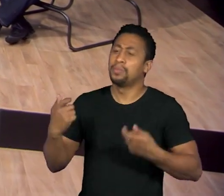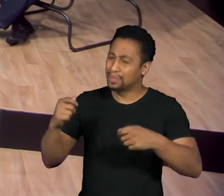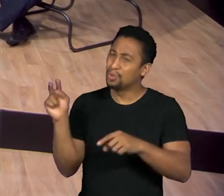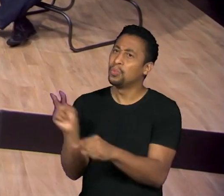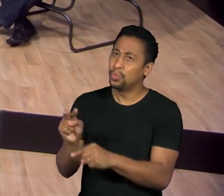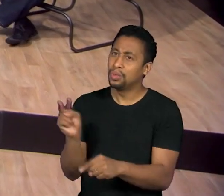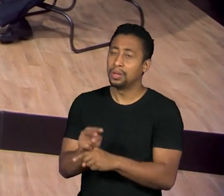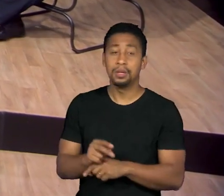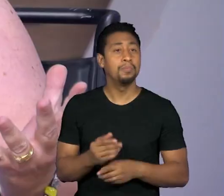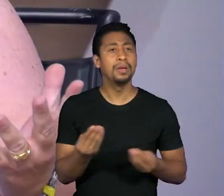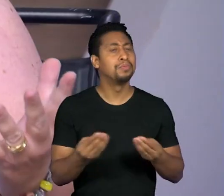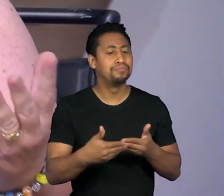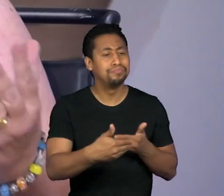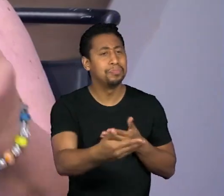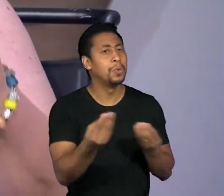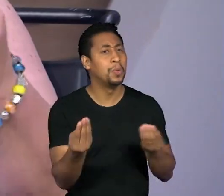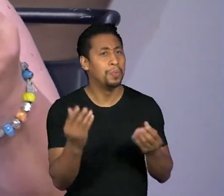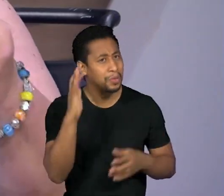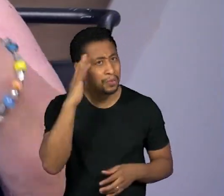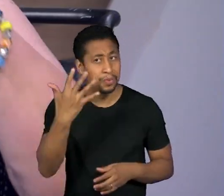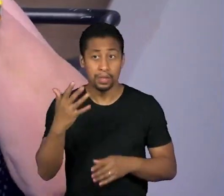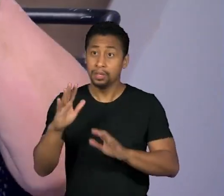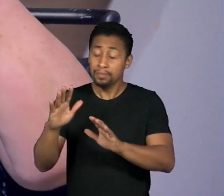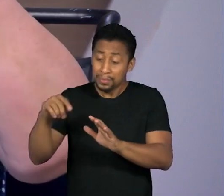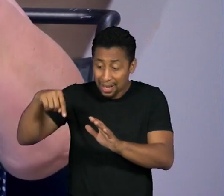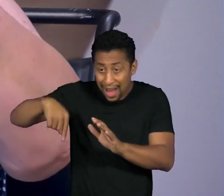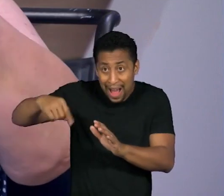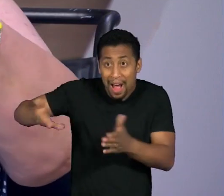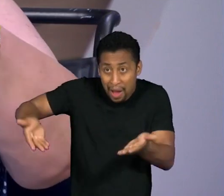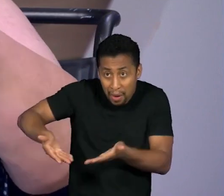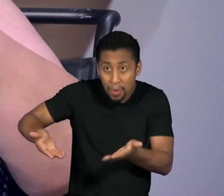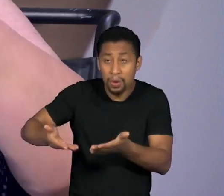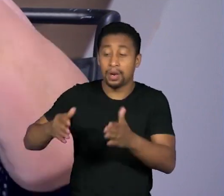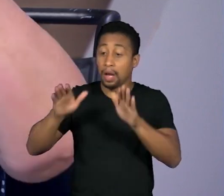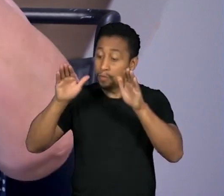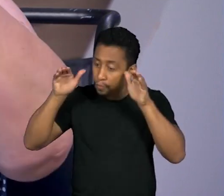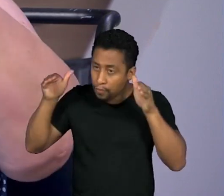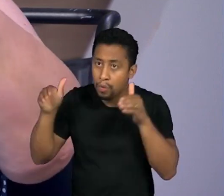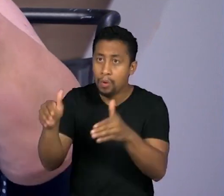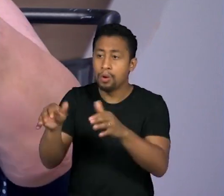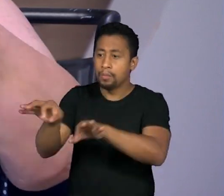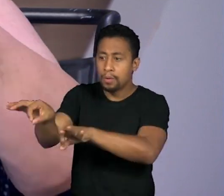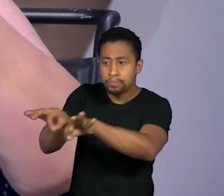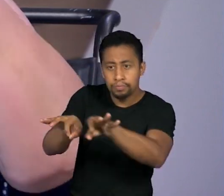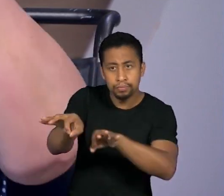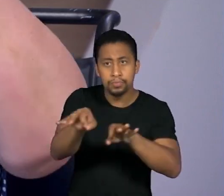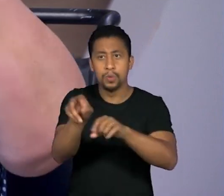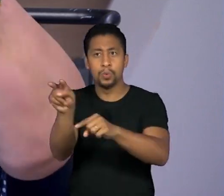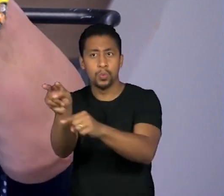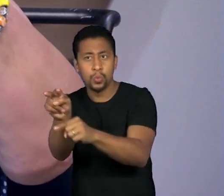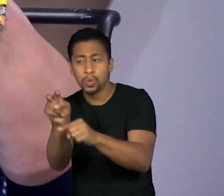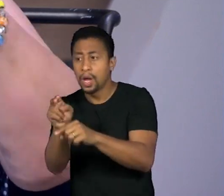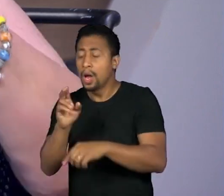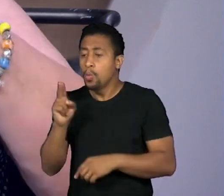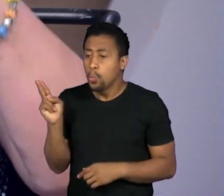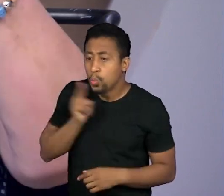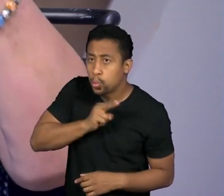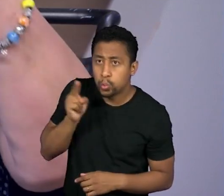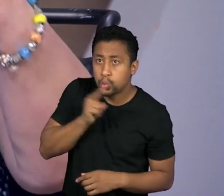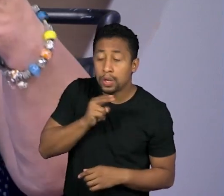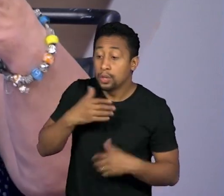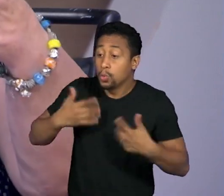que nunca. Então passou do atenção, do preparação, do urgente,